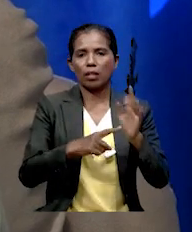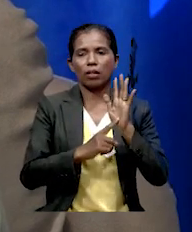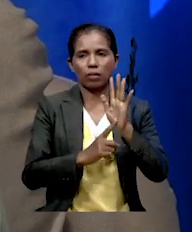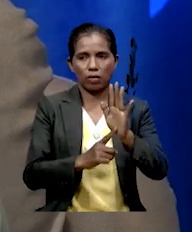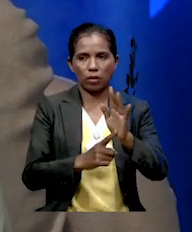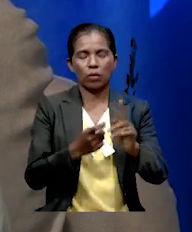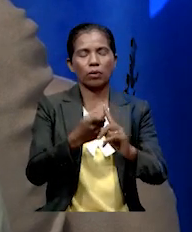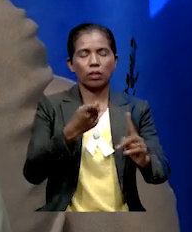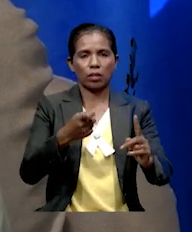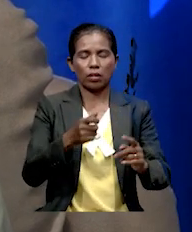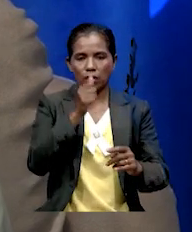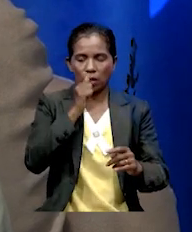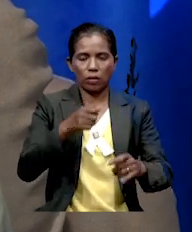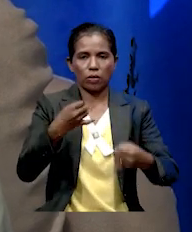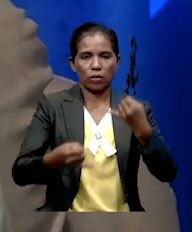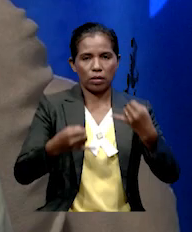grande